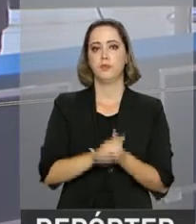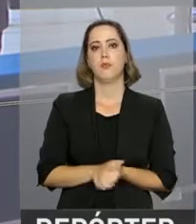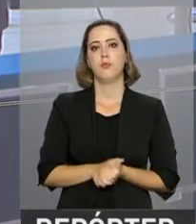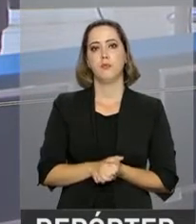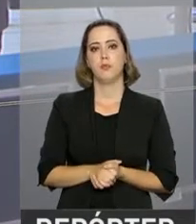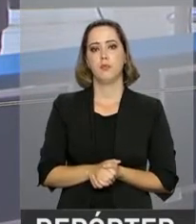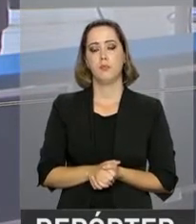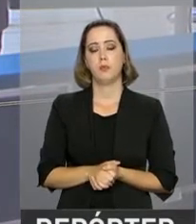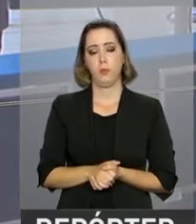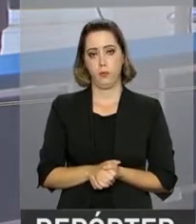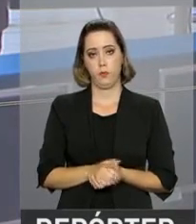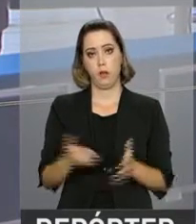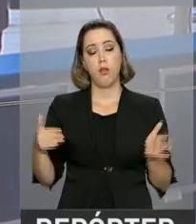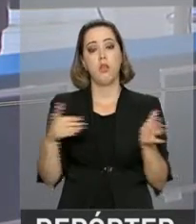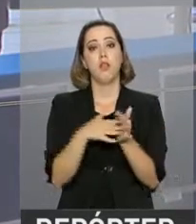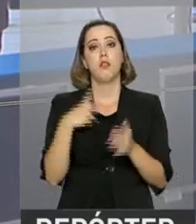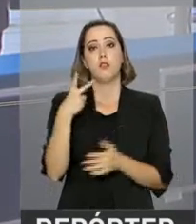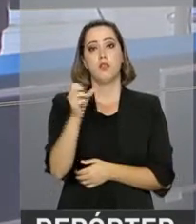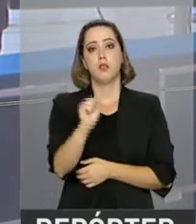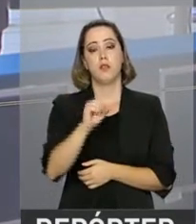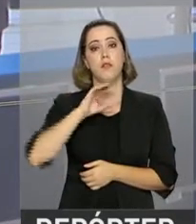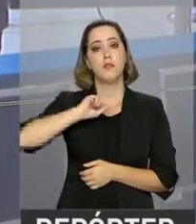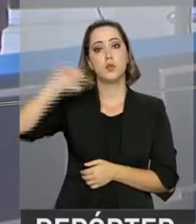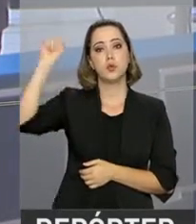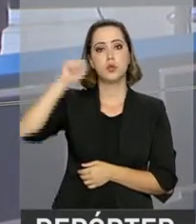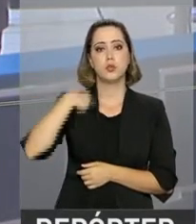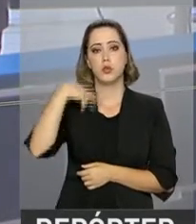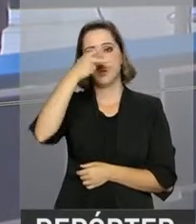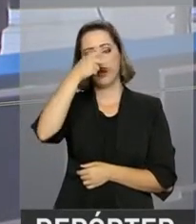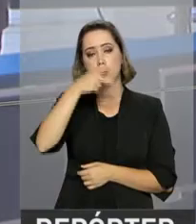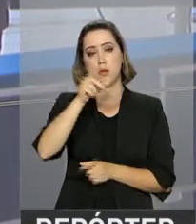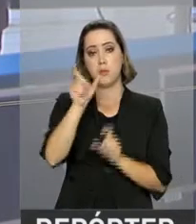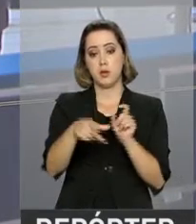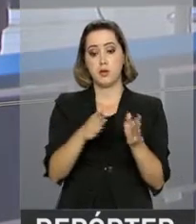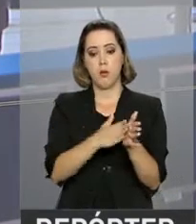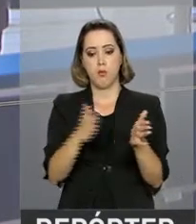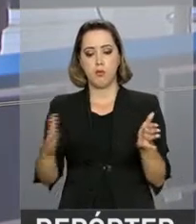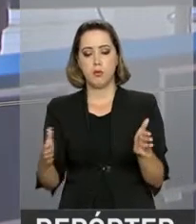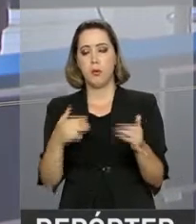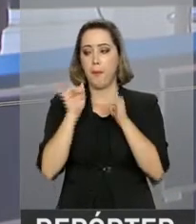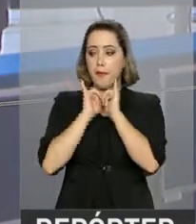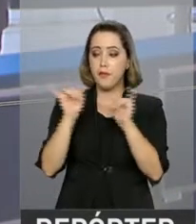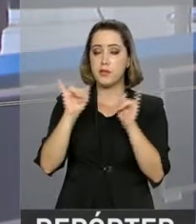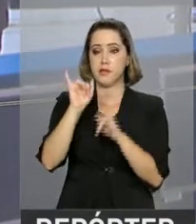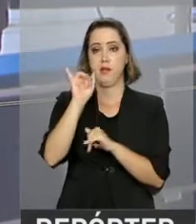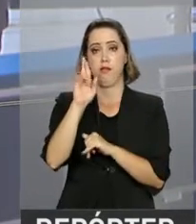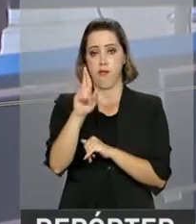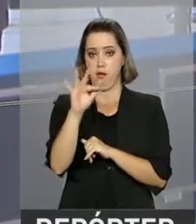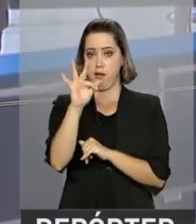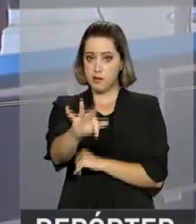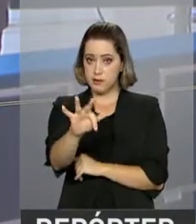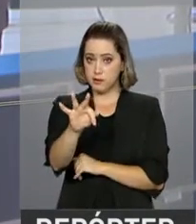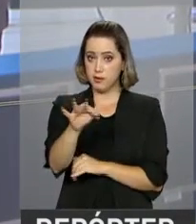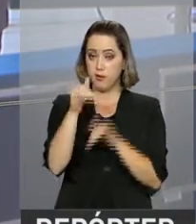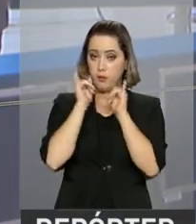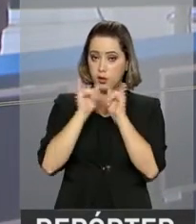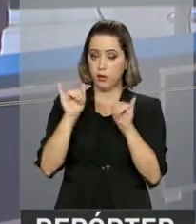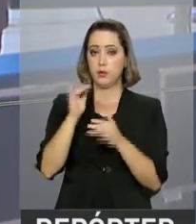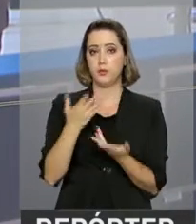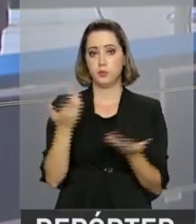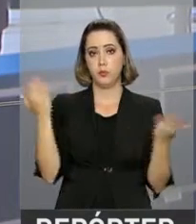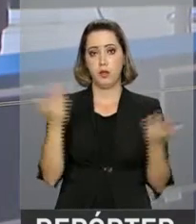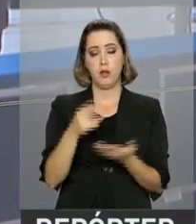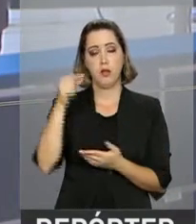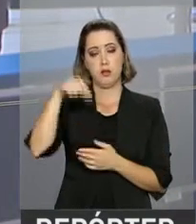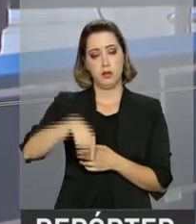Até 28 de abril. Esse é o prazo para os contribuintes prestarem as contas com a Receita Federal. E em Brasília, uma